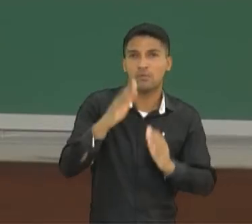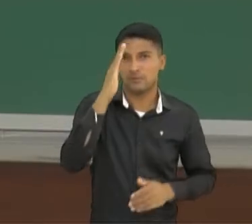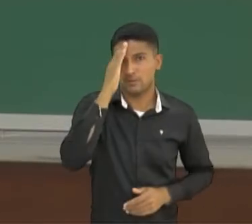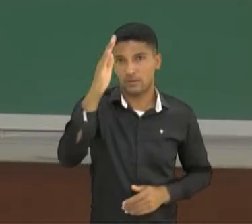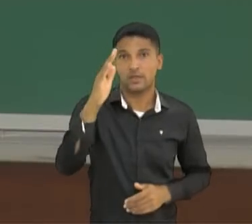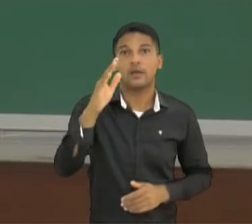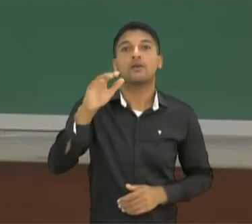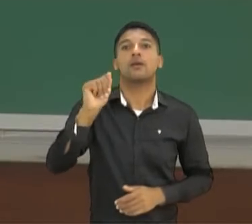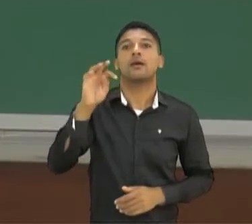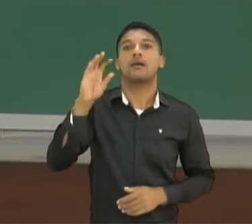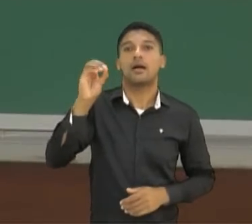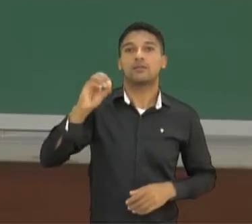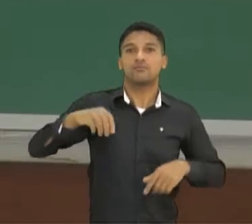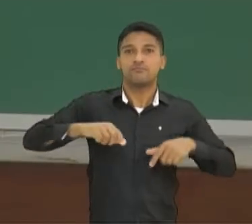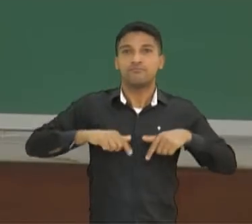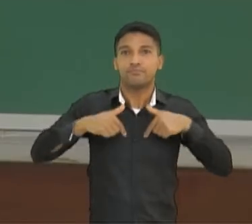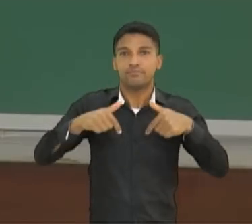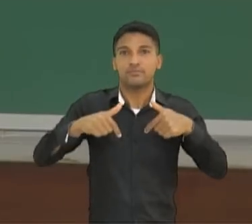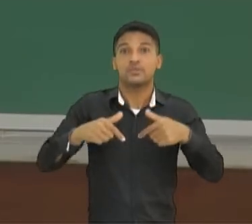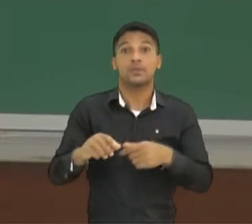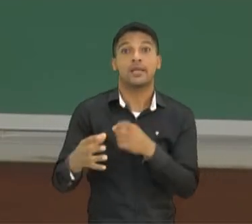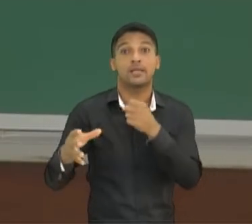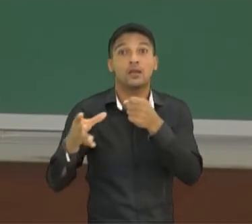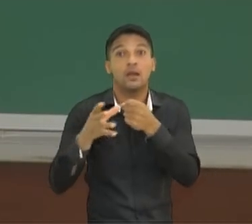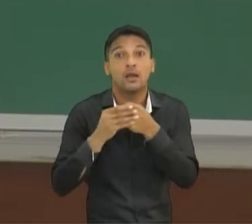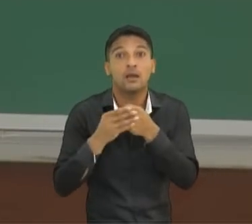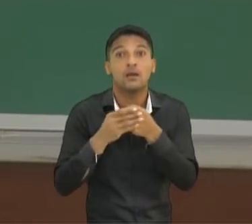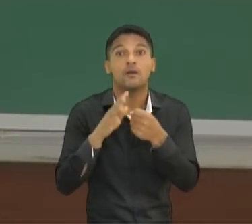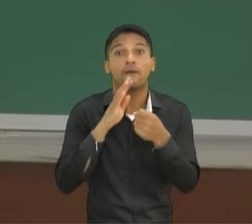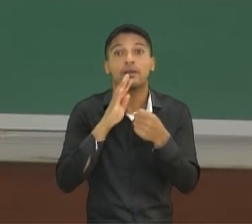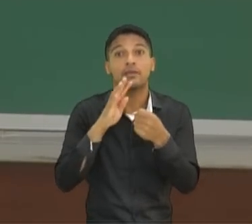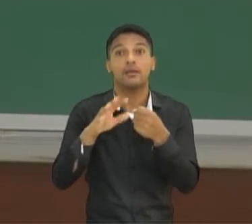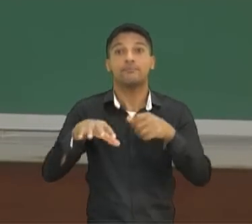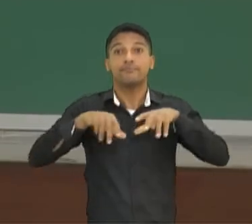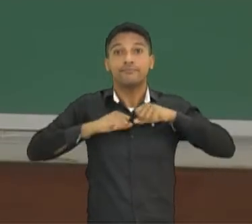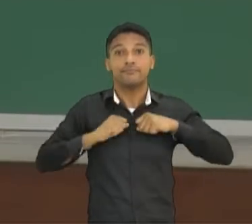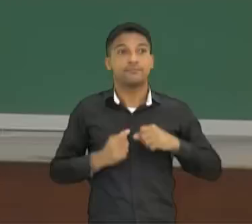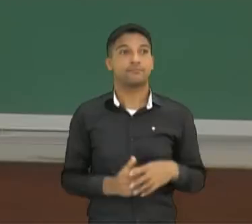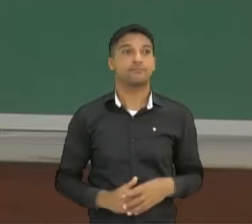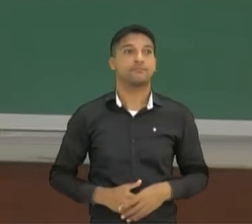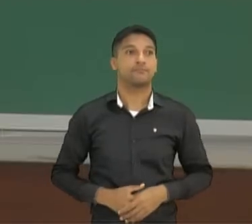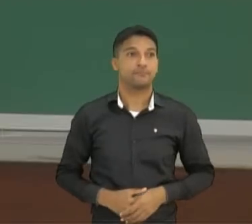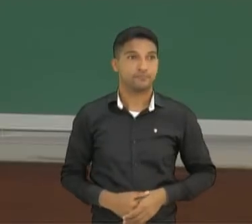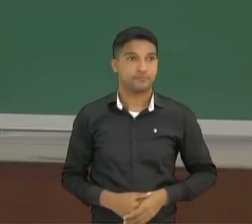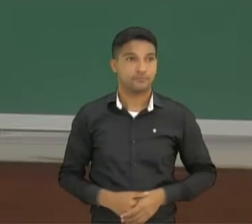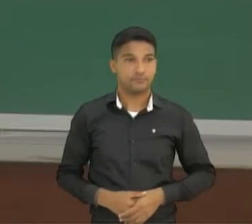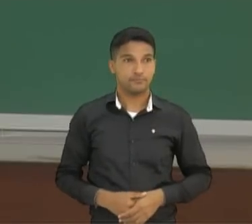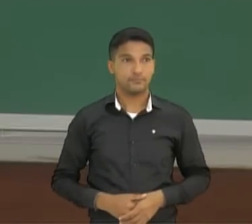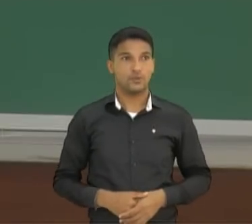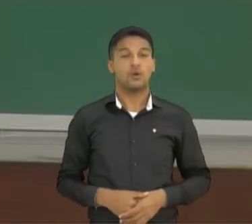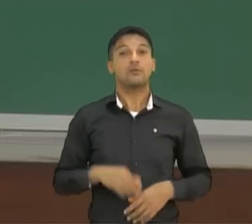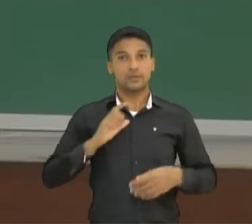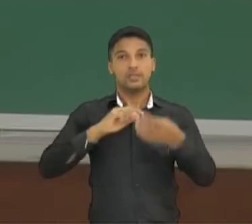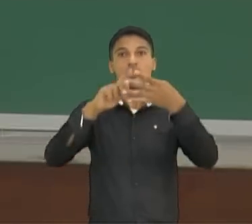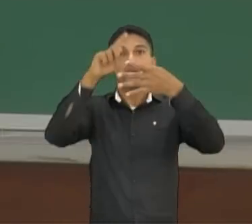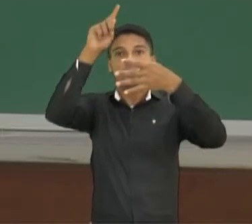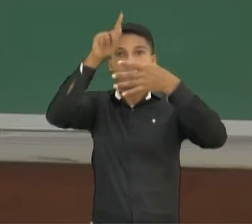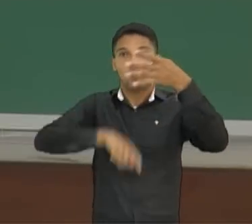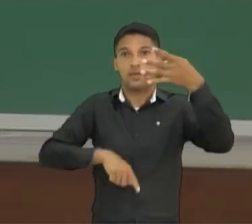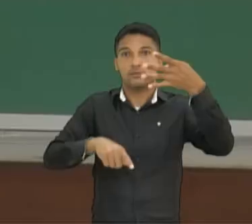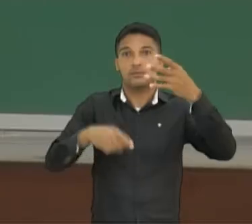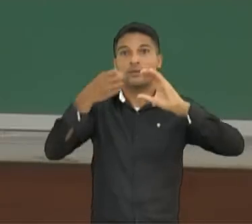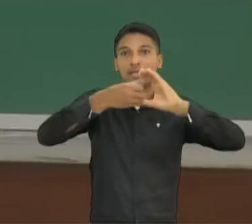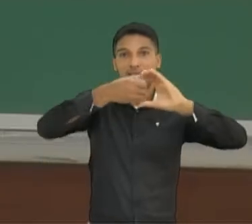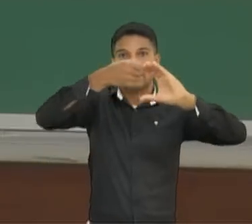aqui. Eu coloquei aqui 4 características, eu poderia ter destacado outras, tá? Mas